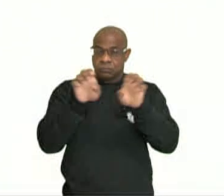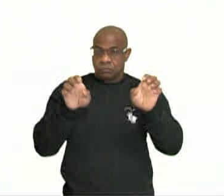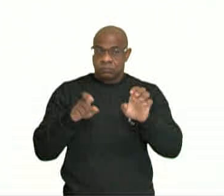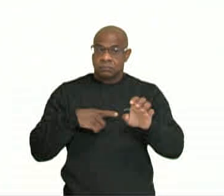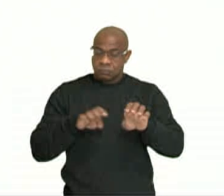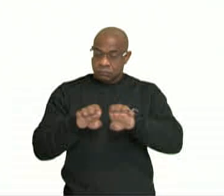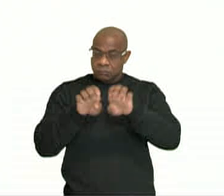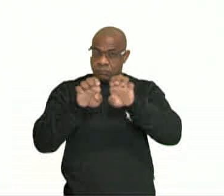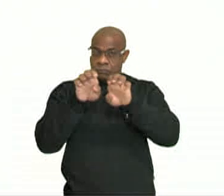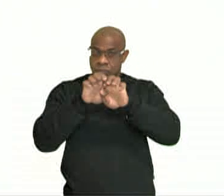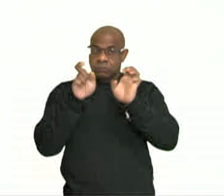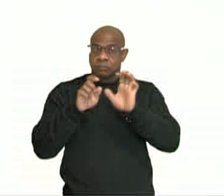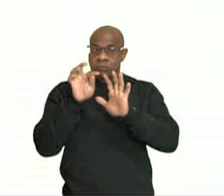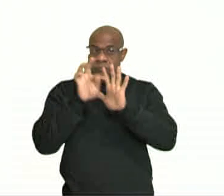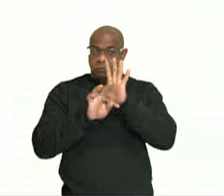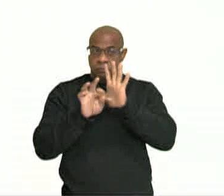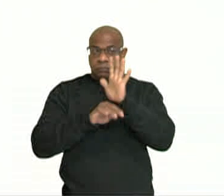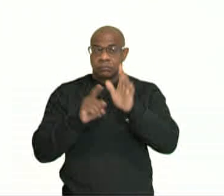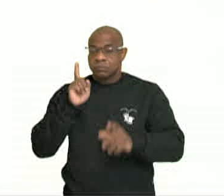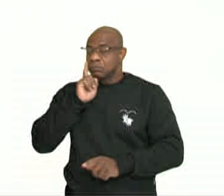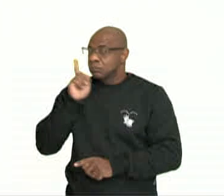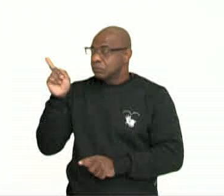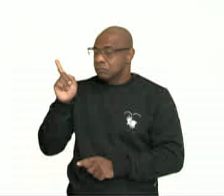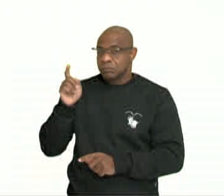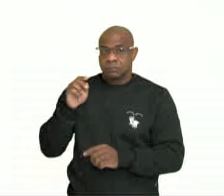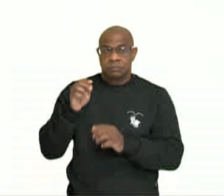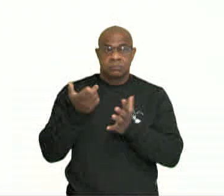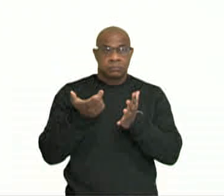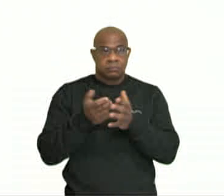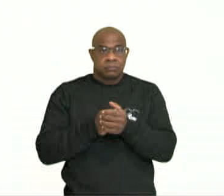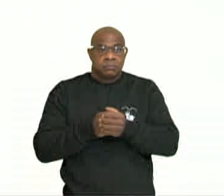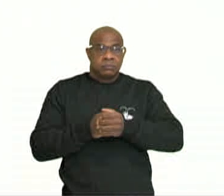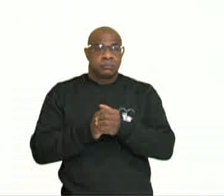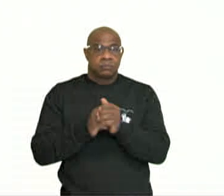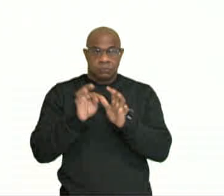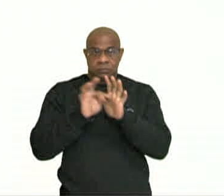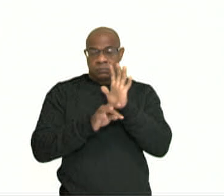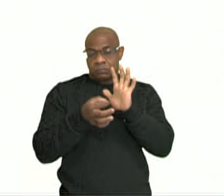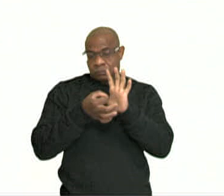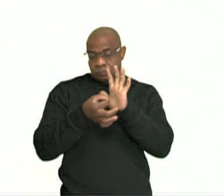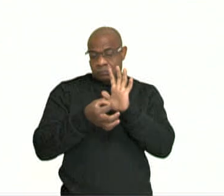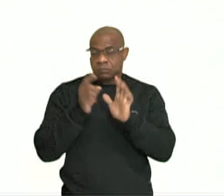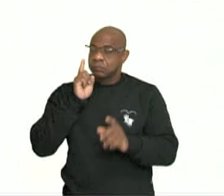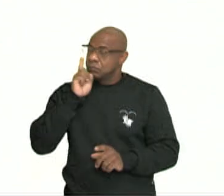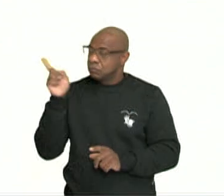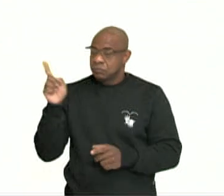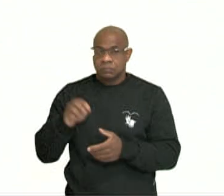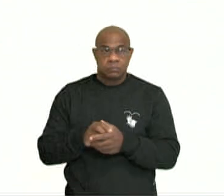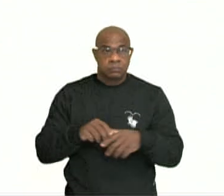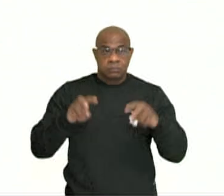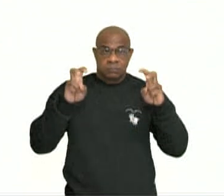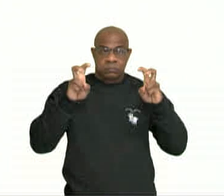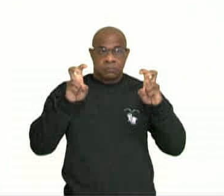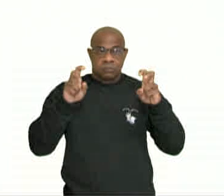incluir o recorte do tema, isso é a perspectiva sobre o qual será apresentado. Então, o nosso tema,